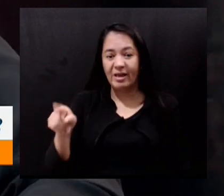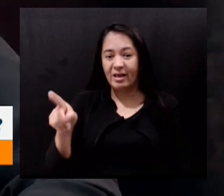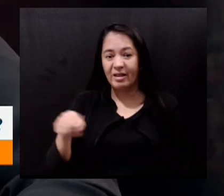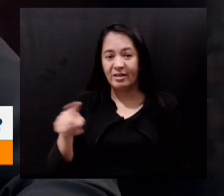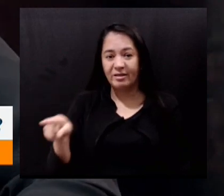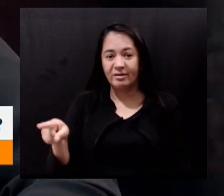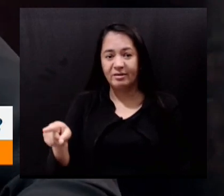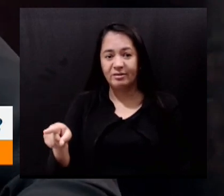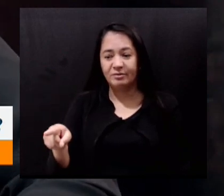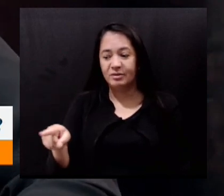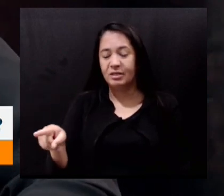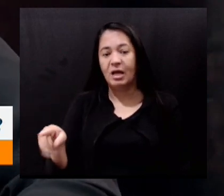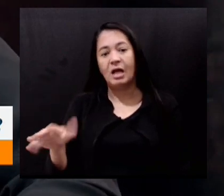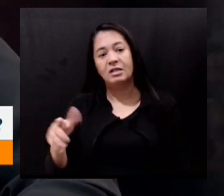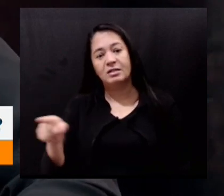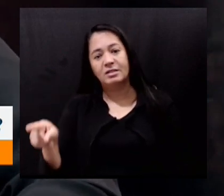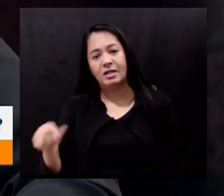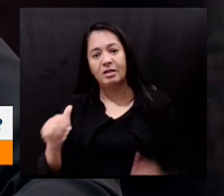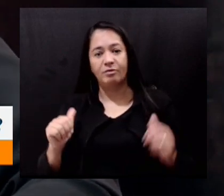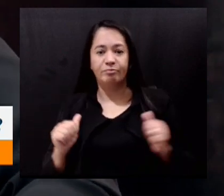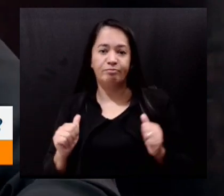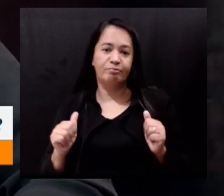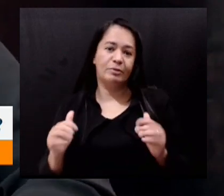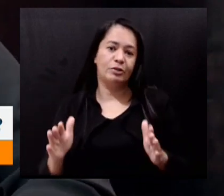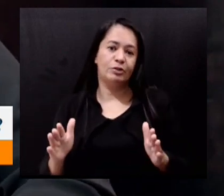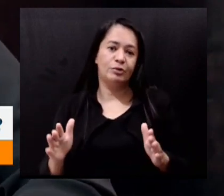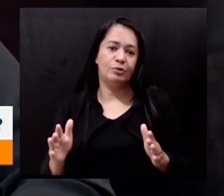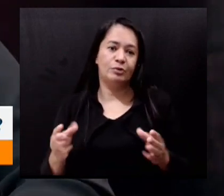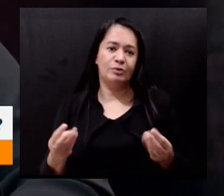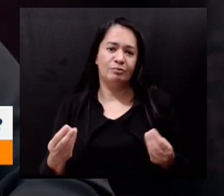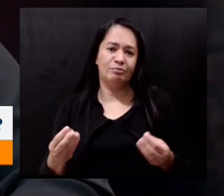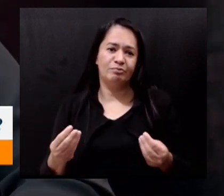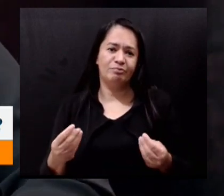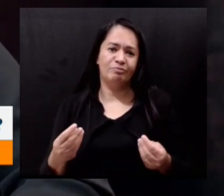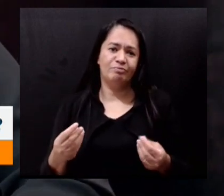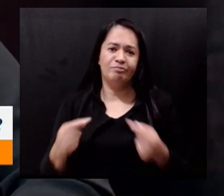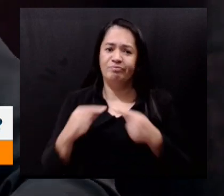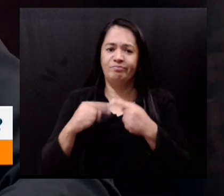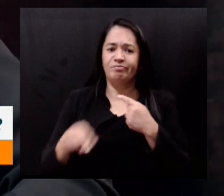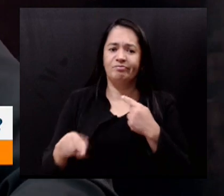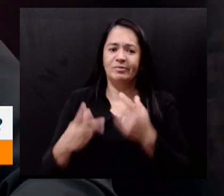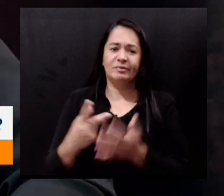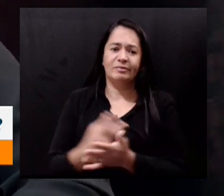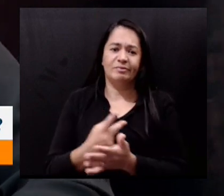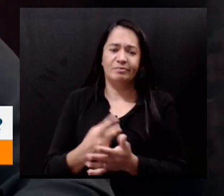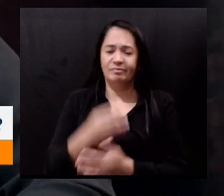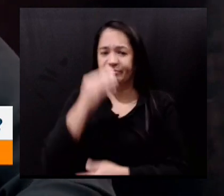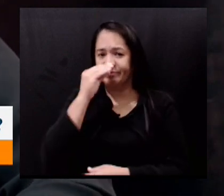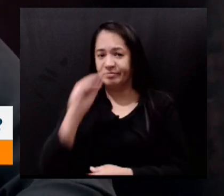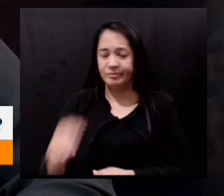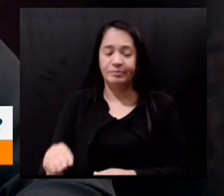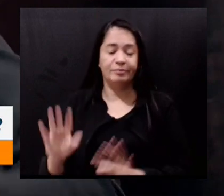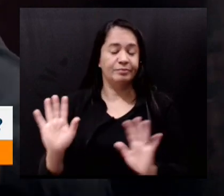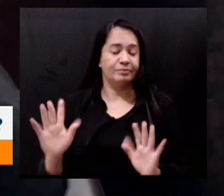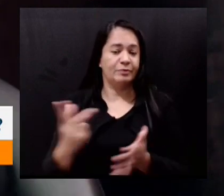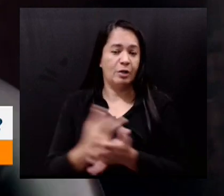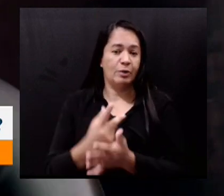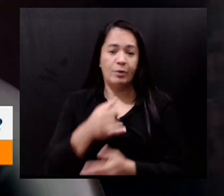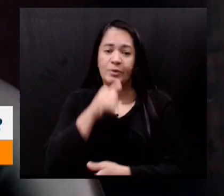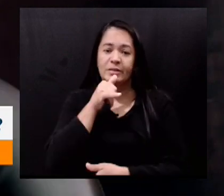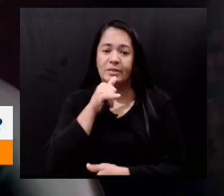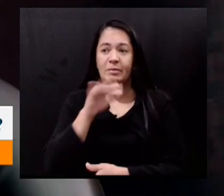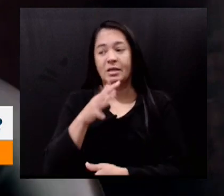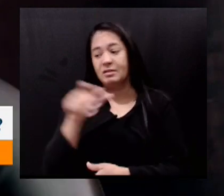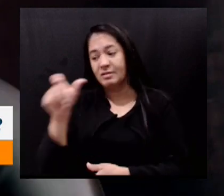cometeu uma atitude que de fato pode ser reprovável, assim, Uhum. reprovada, né, Sim. socialmente